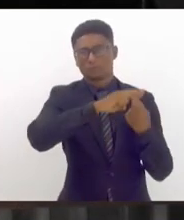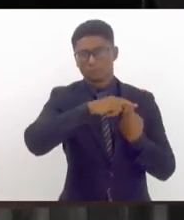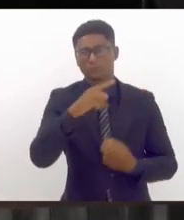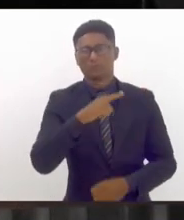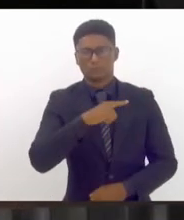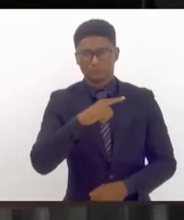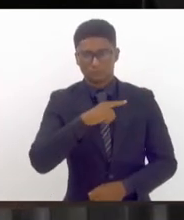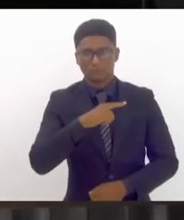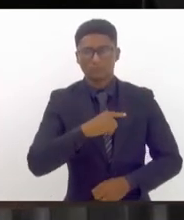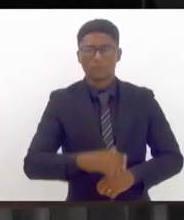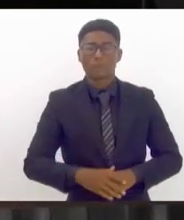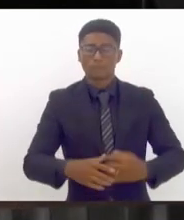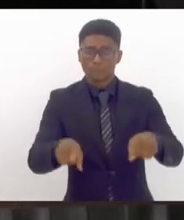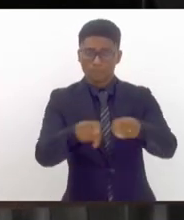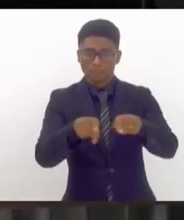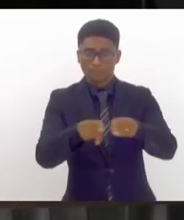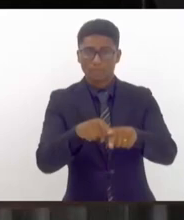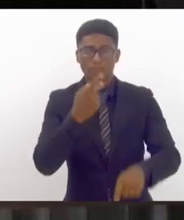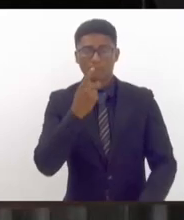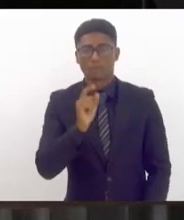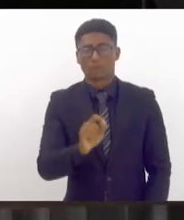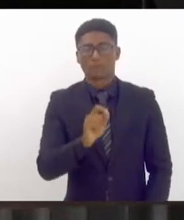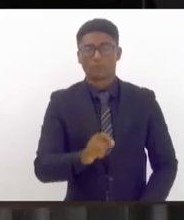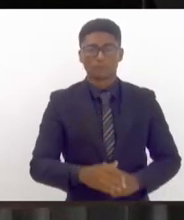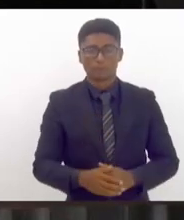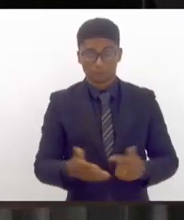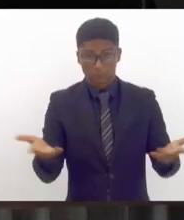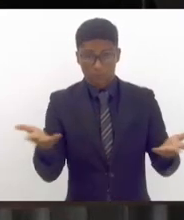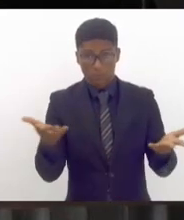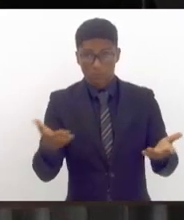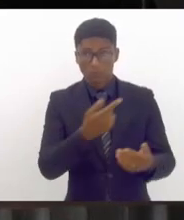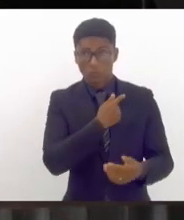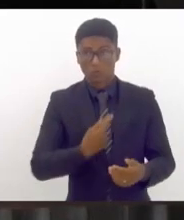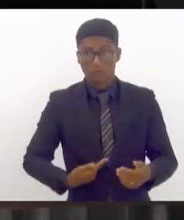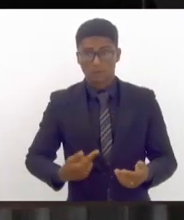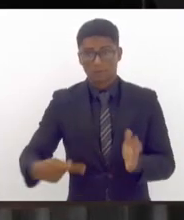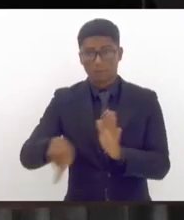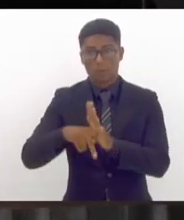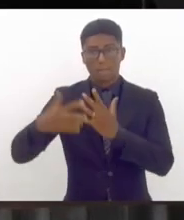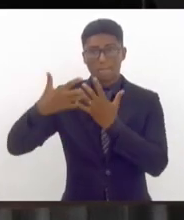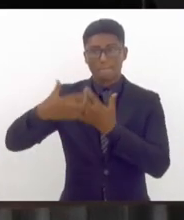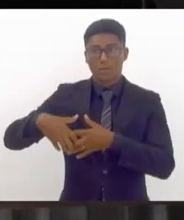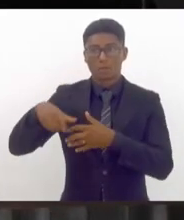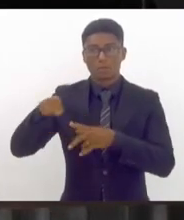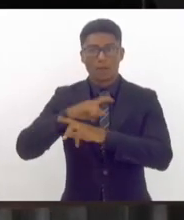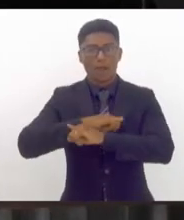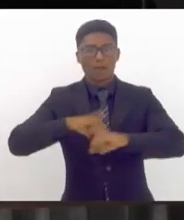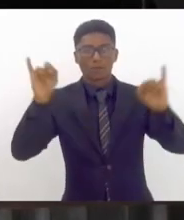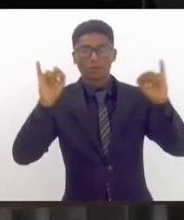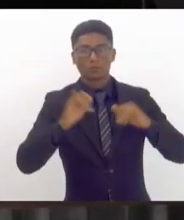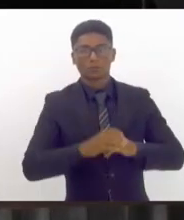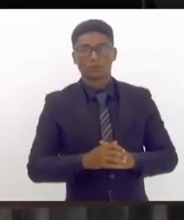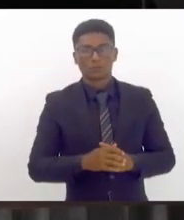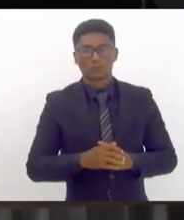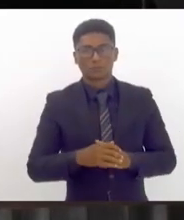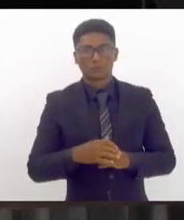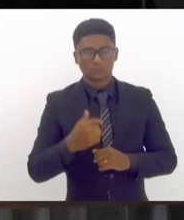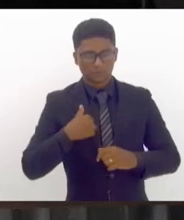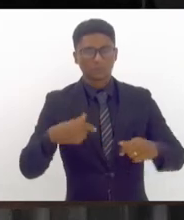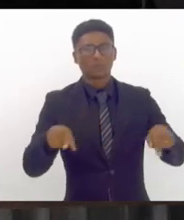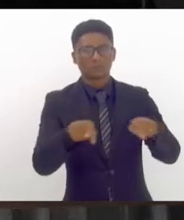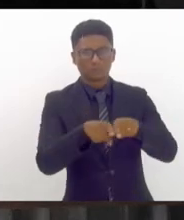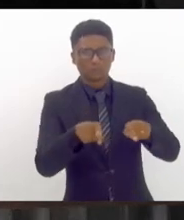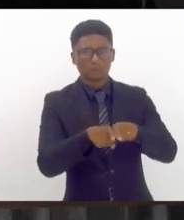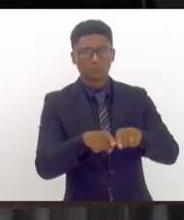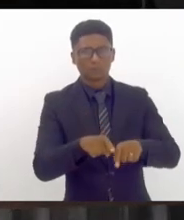E aponto também que hoje o governo municipal de Petrópolis anunciou, e aí o nosso mandato participou disso,